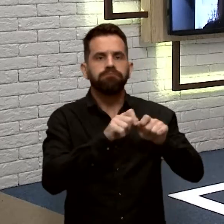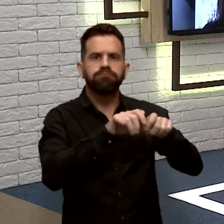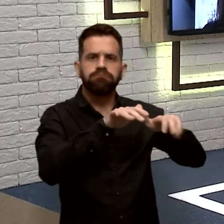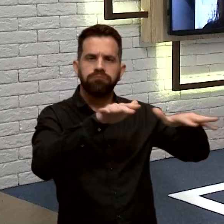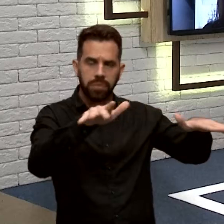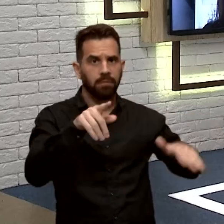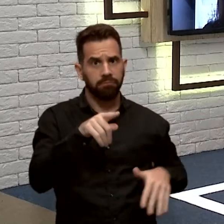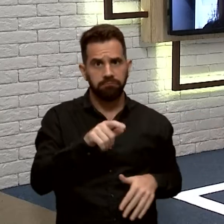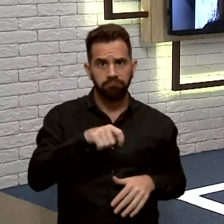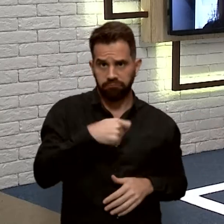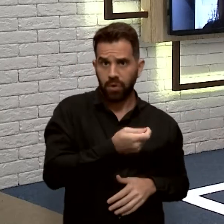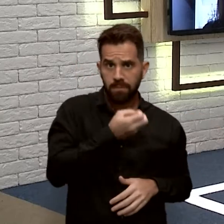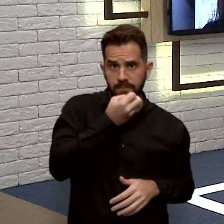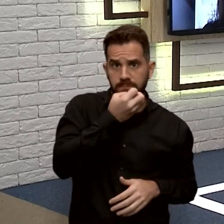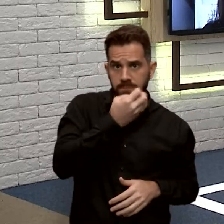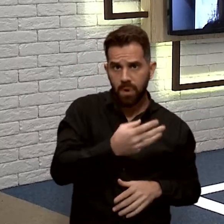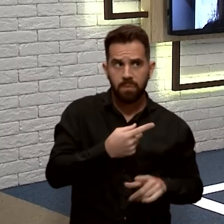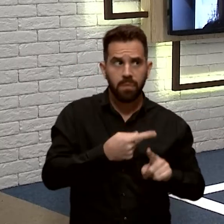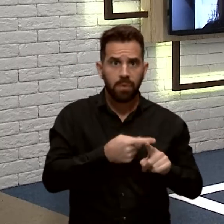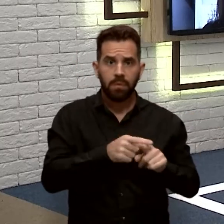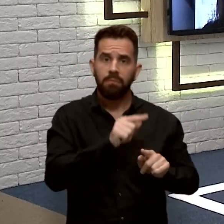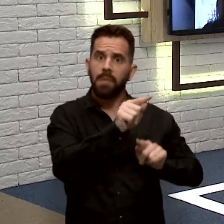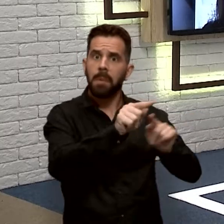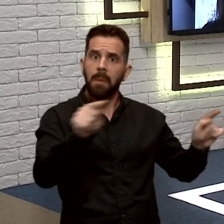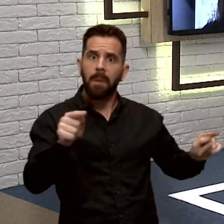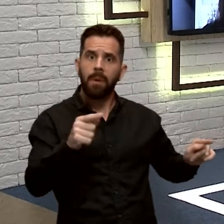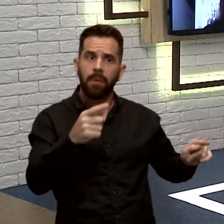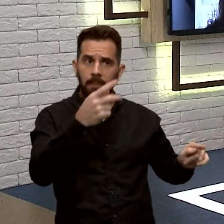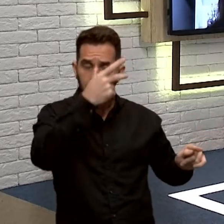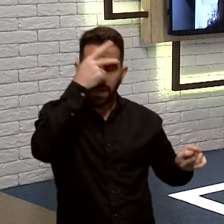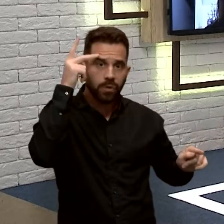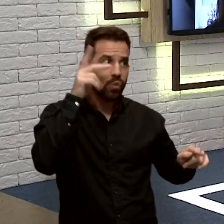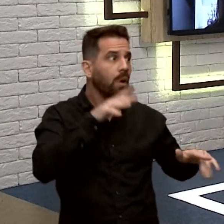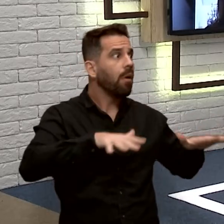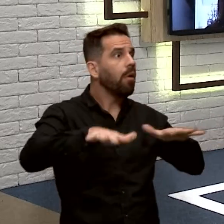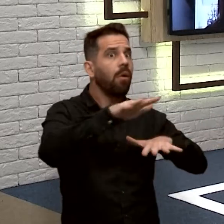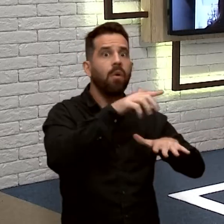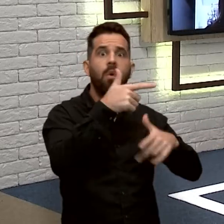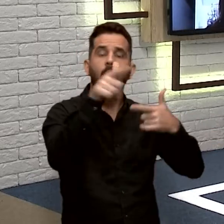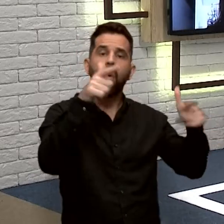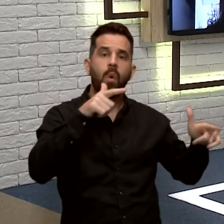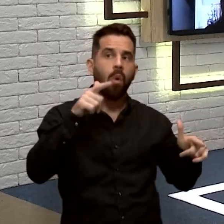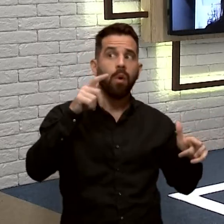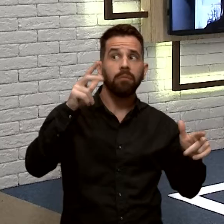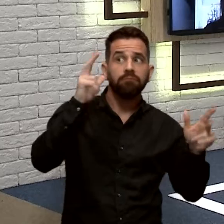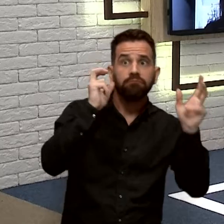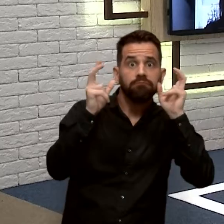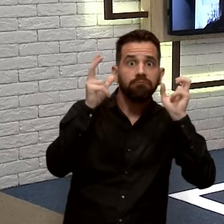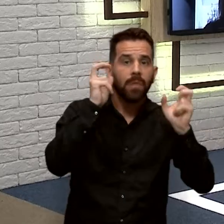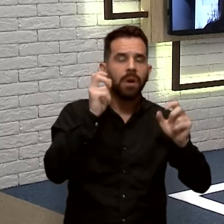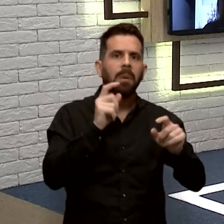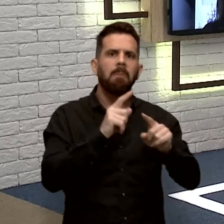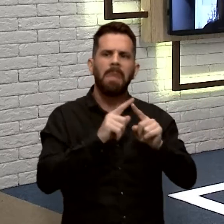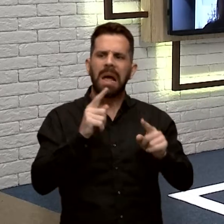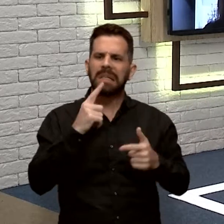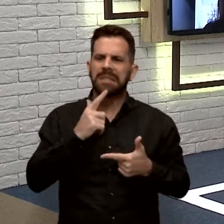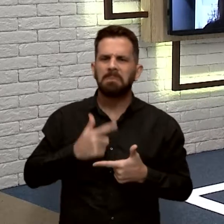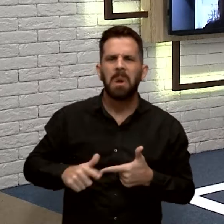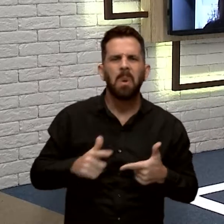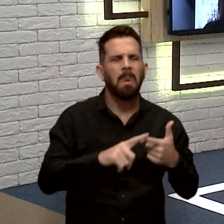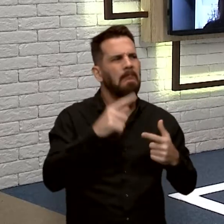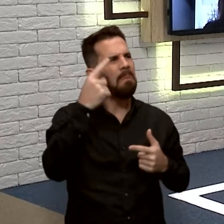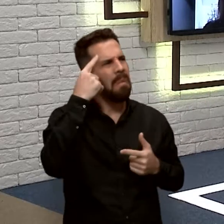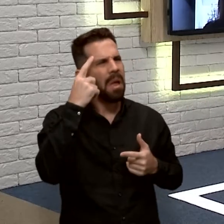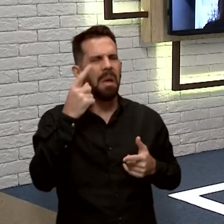bom porque ele está sendo mais ouvido, a mensagem chega a mais pessoas, ou isso preocupa por estar muito nessa lógica do mercado aí